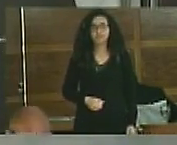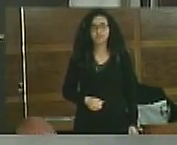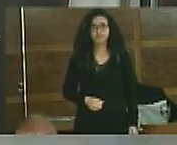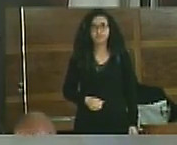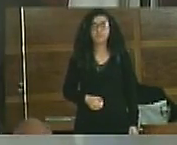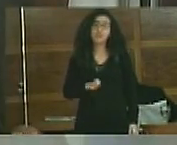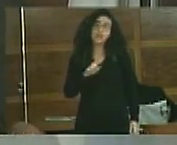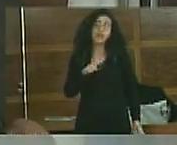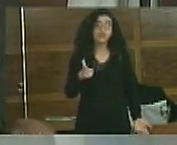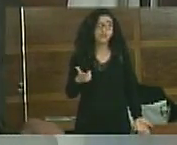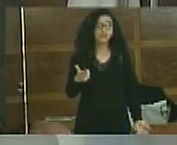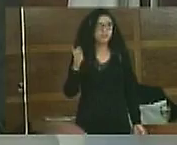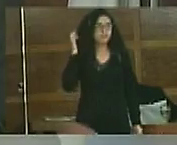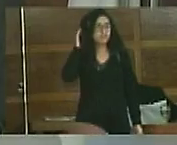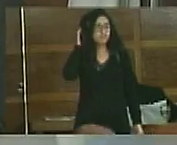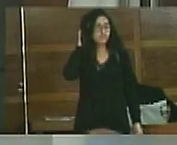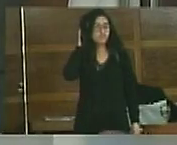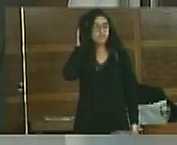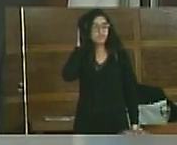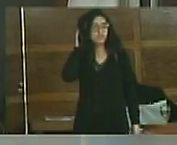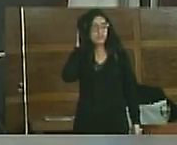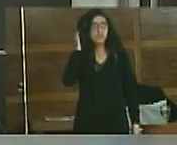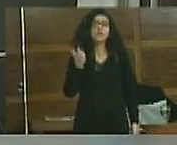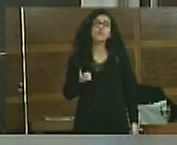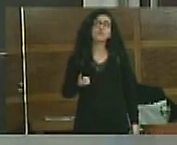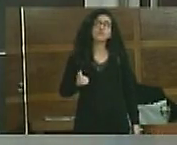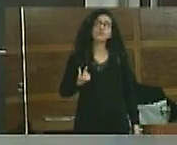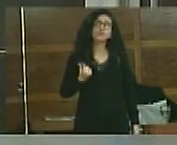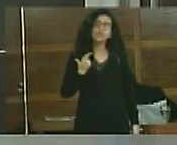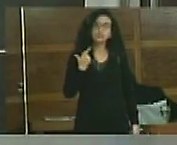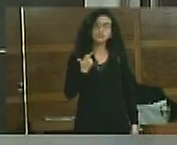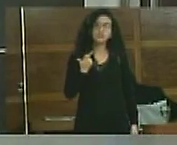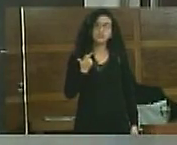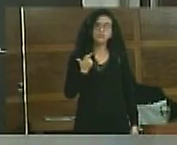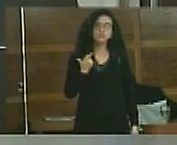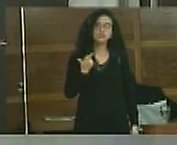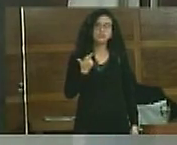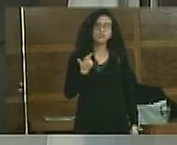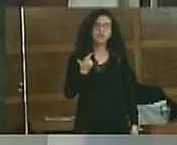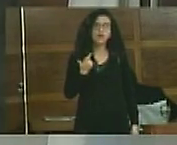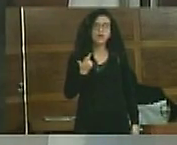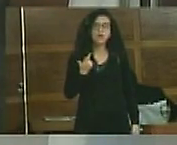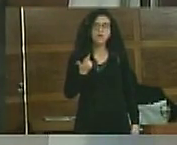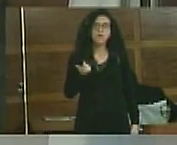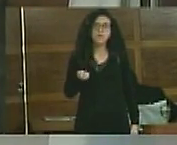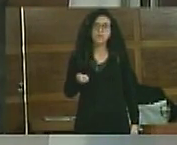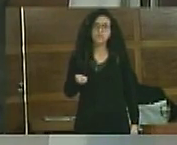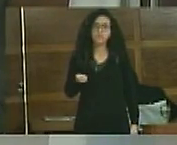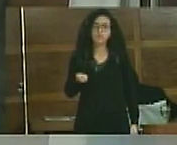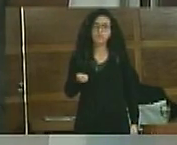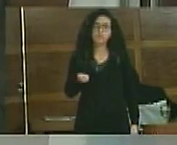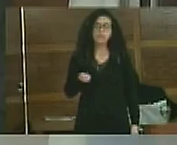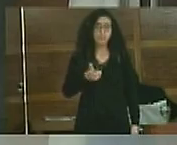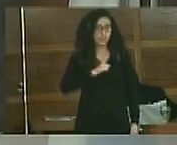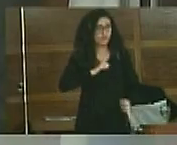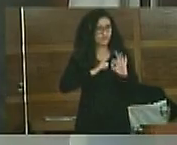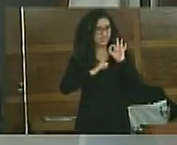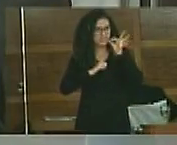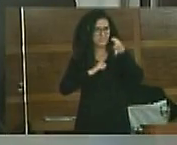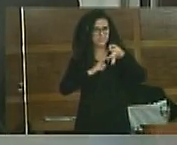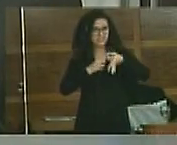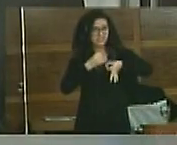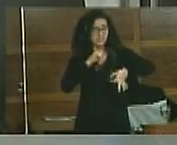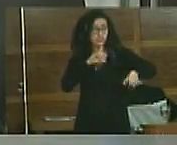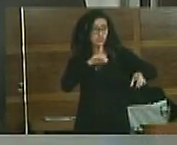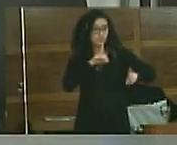É isso, Marco Rosa. E é esse dinheiro que está aí, que eu tenho certeza, se